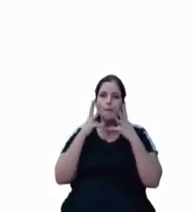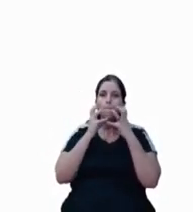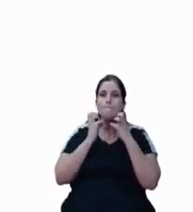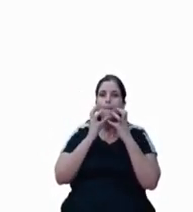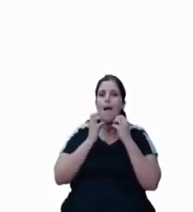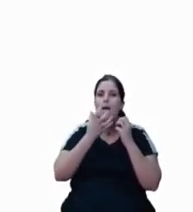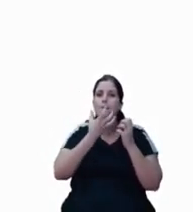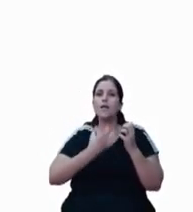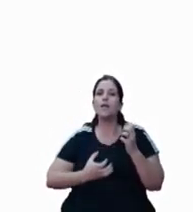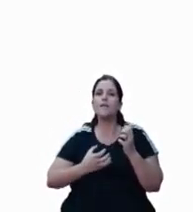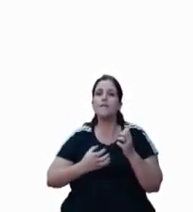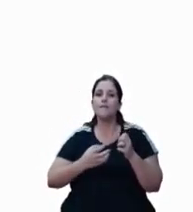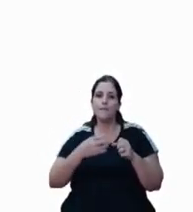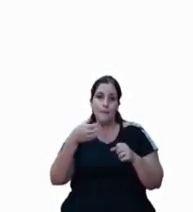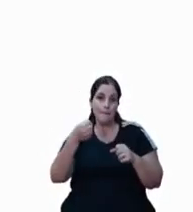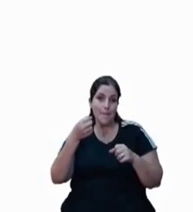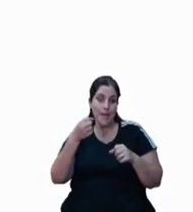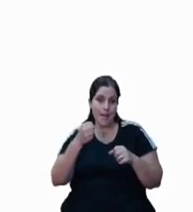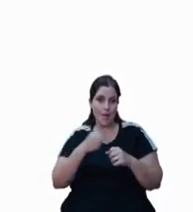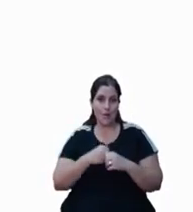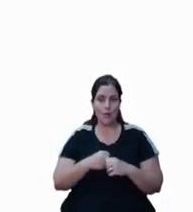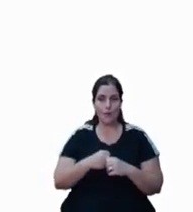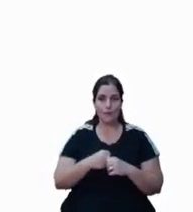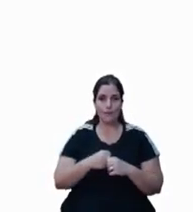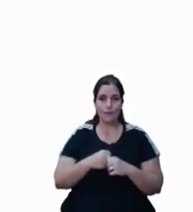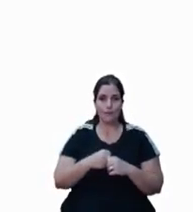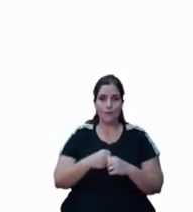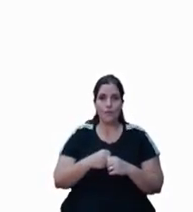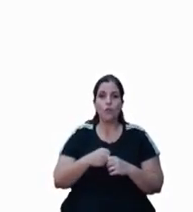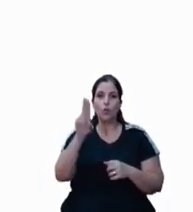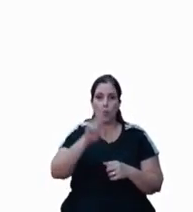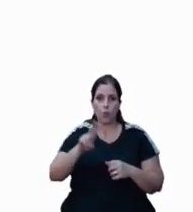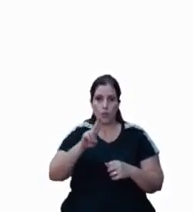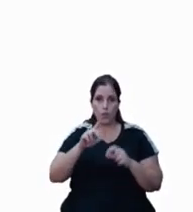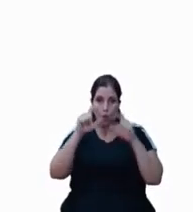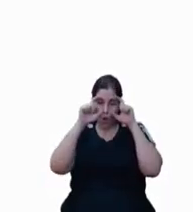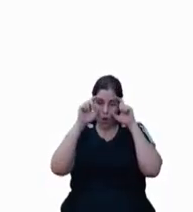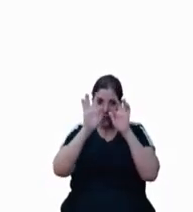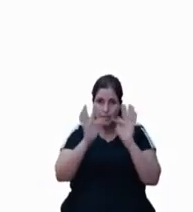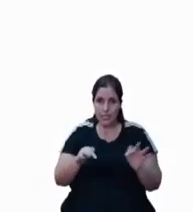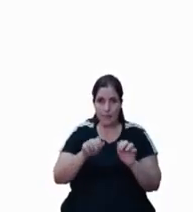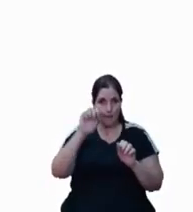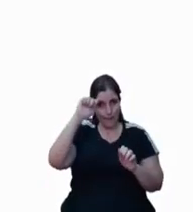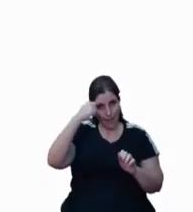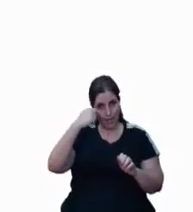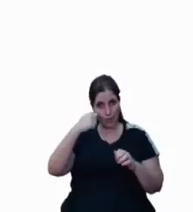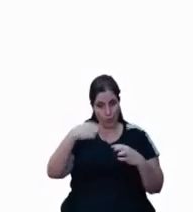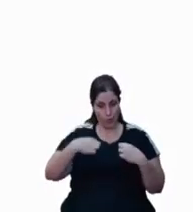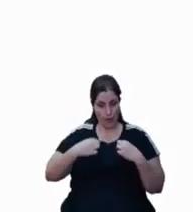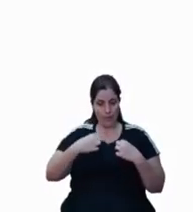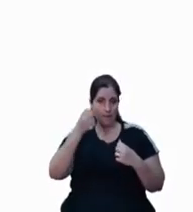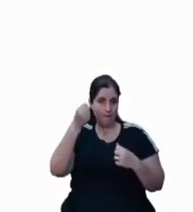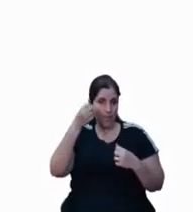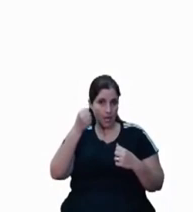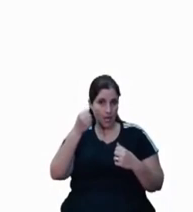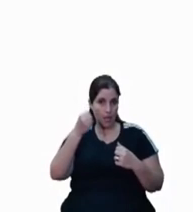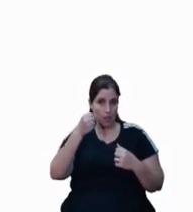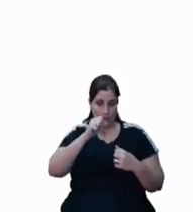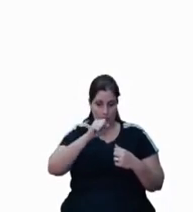toda grisalha, com alguns fios avermelhados. Estou usando óculos simples e pretos, camisa branca, gravata azul escura